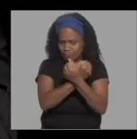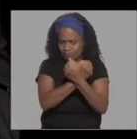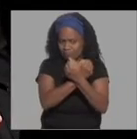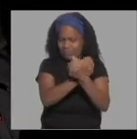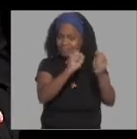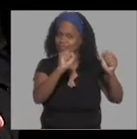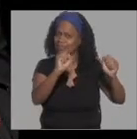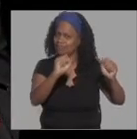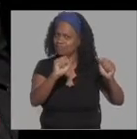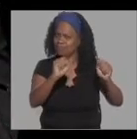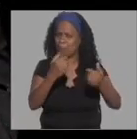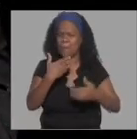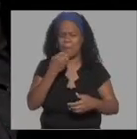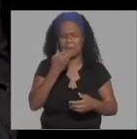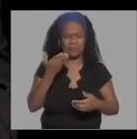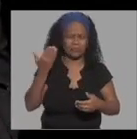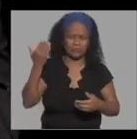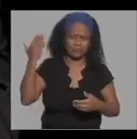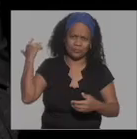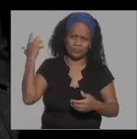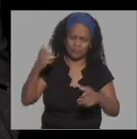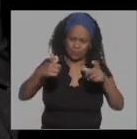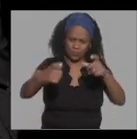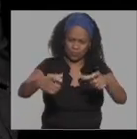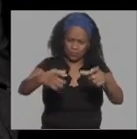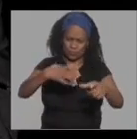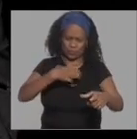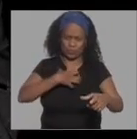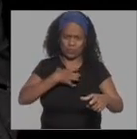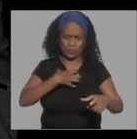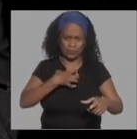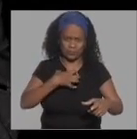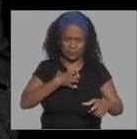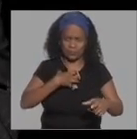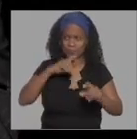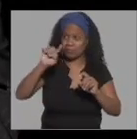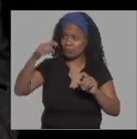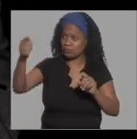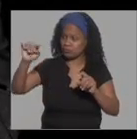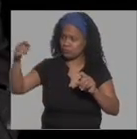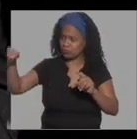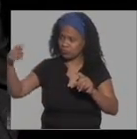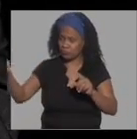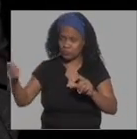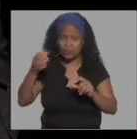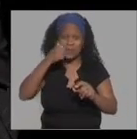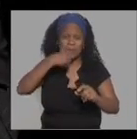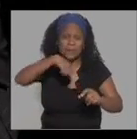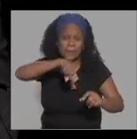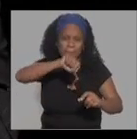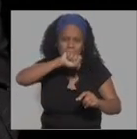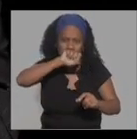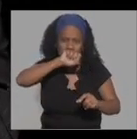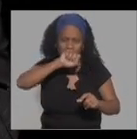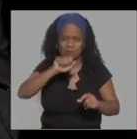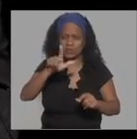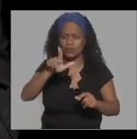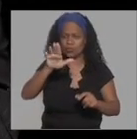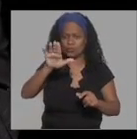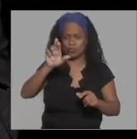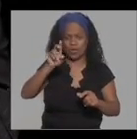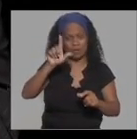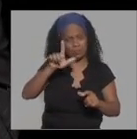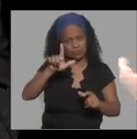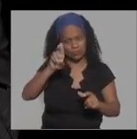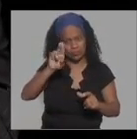dean bem antes na bahia a revolta dos malês e outras revoltas a própria mãe do dono